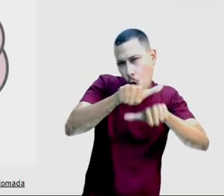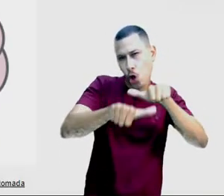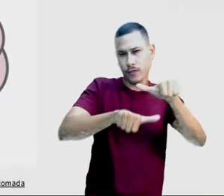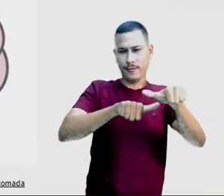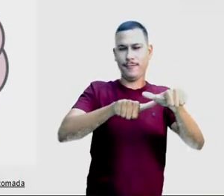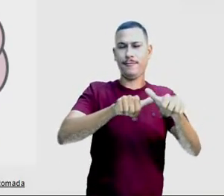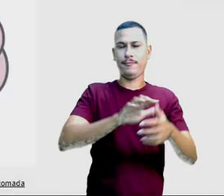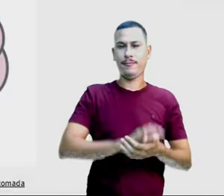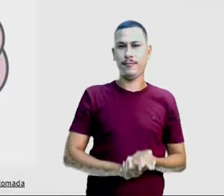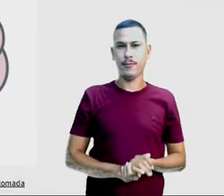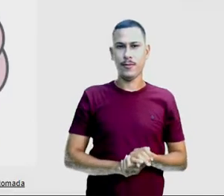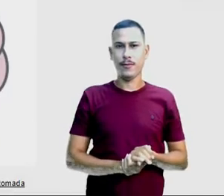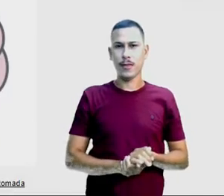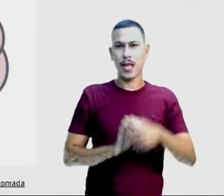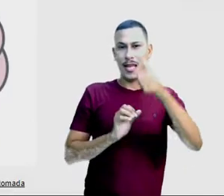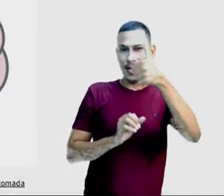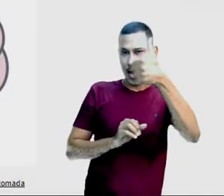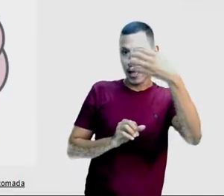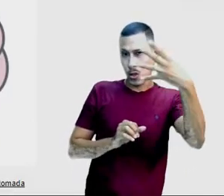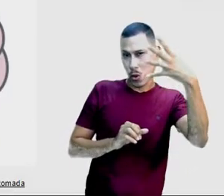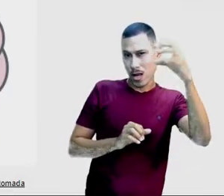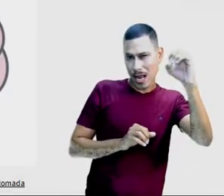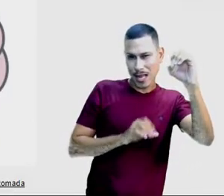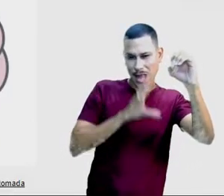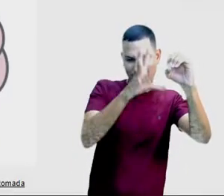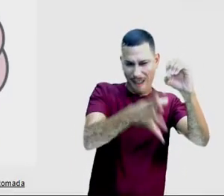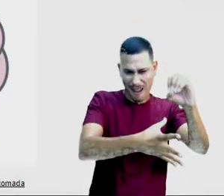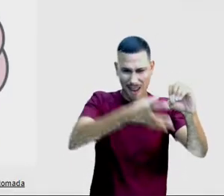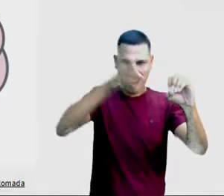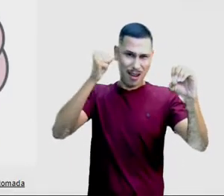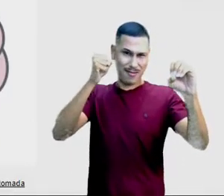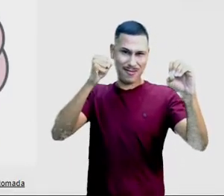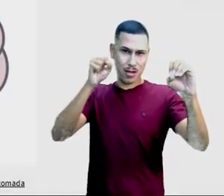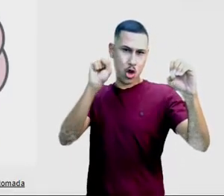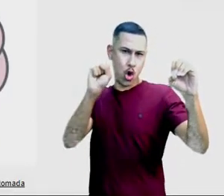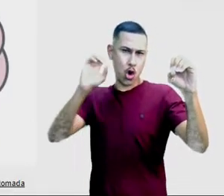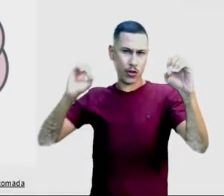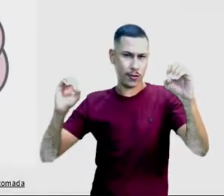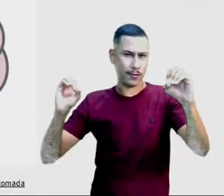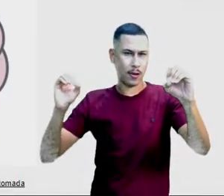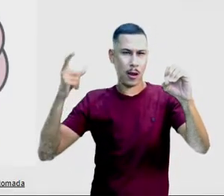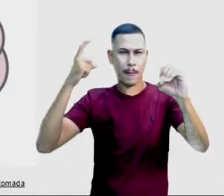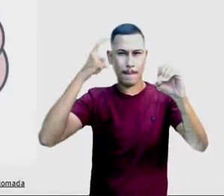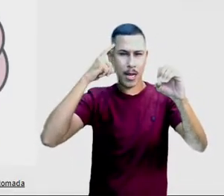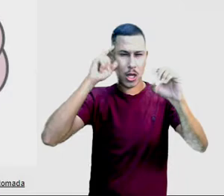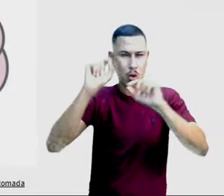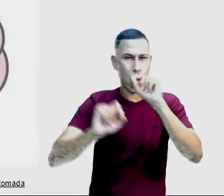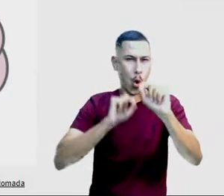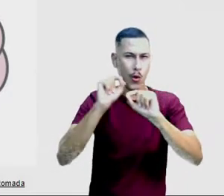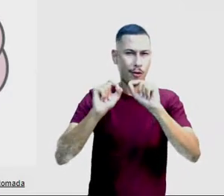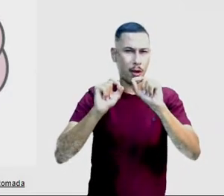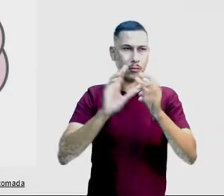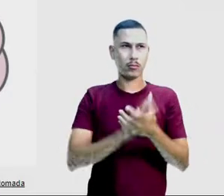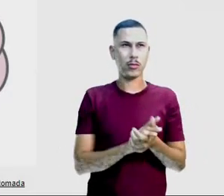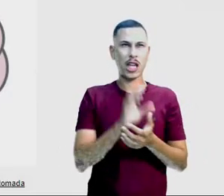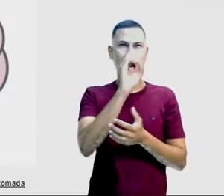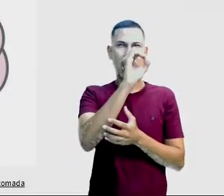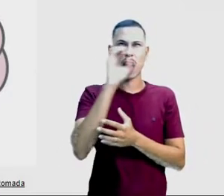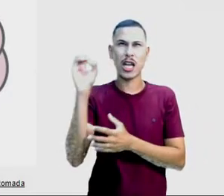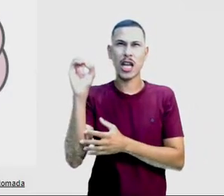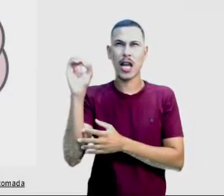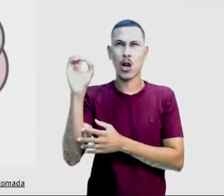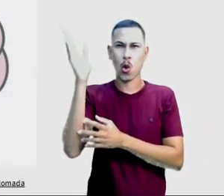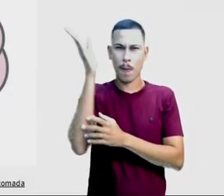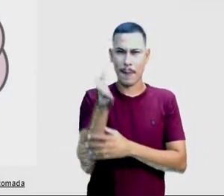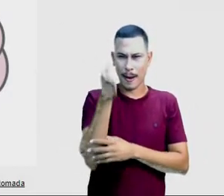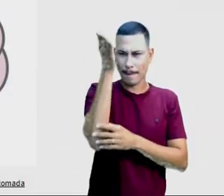eu vou retirar 80. Então, eu posso pensar que... Eu vou tirar os zero. Vou